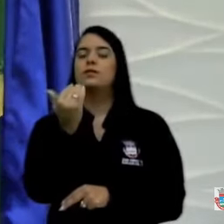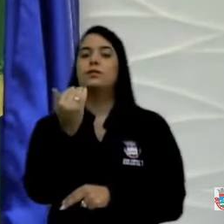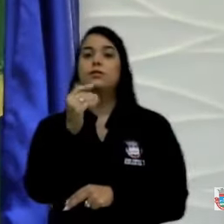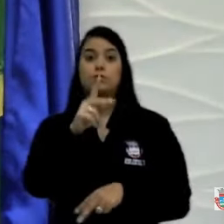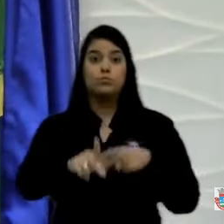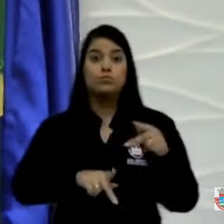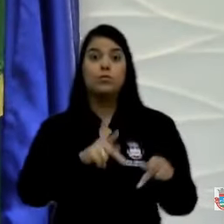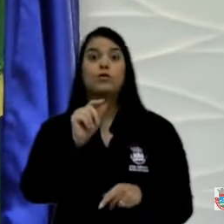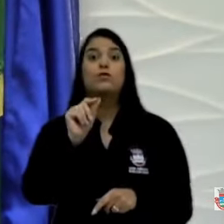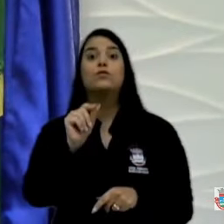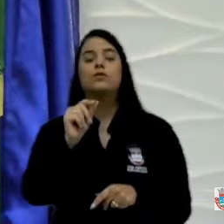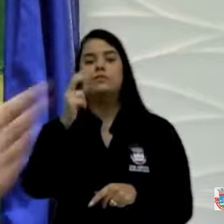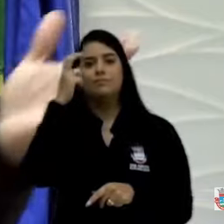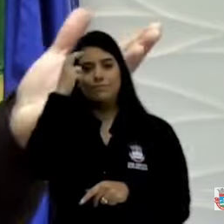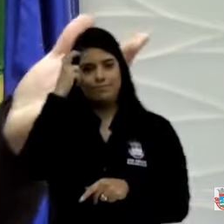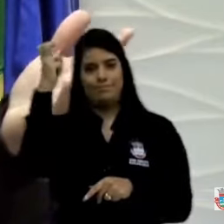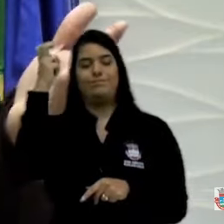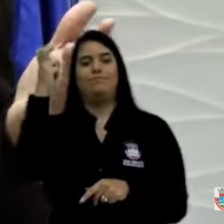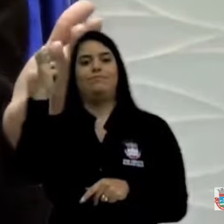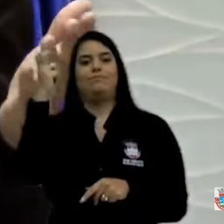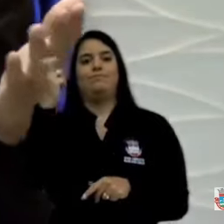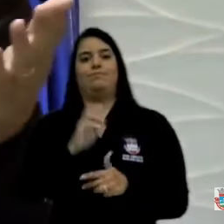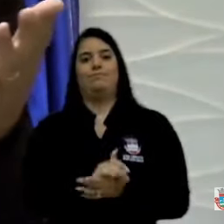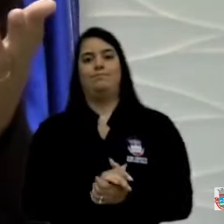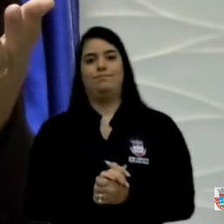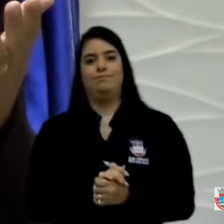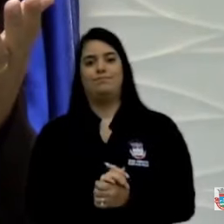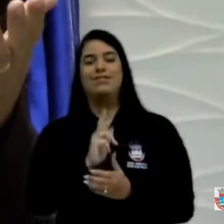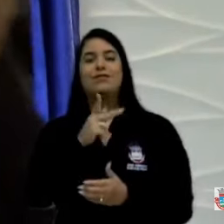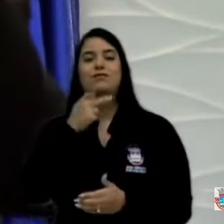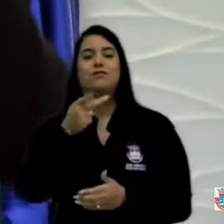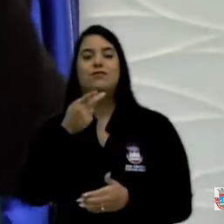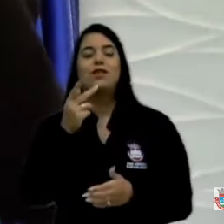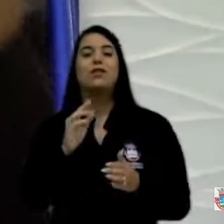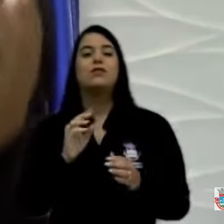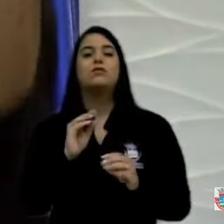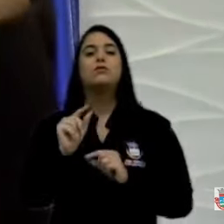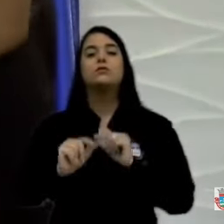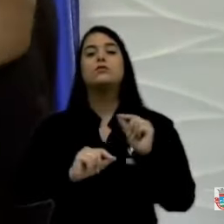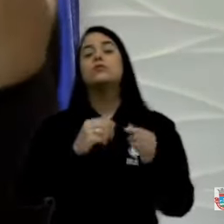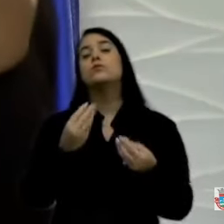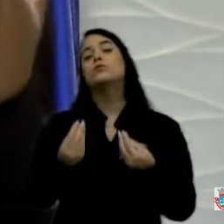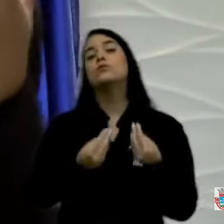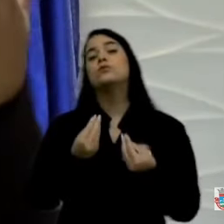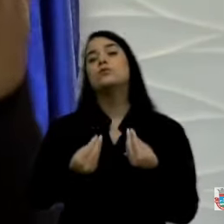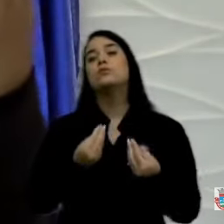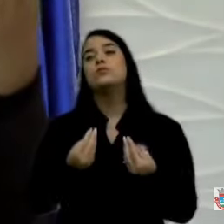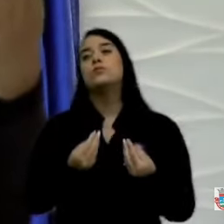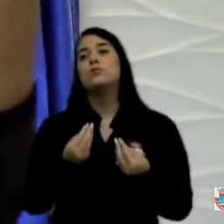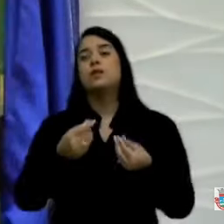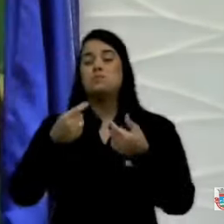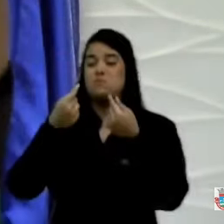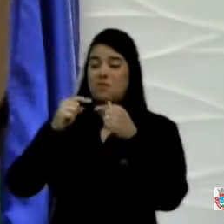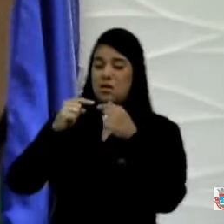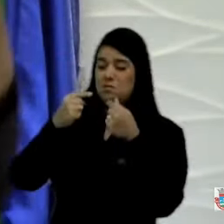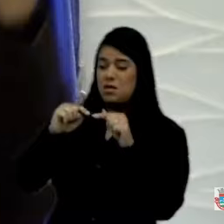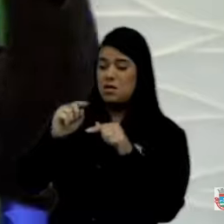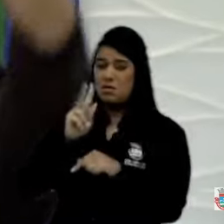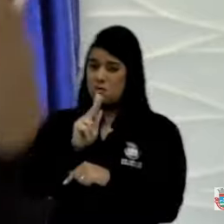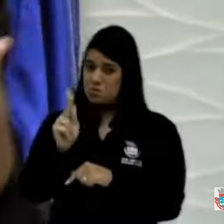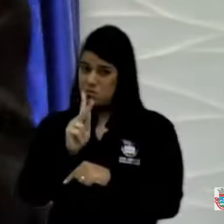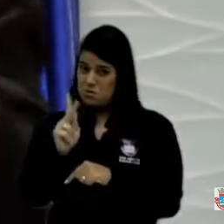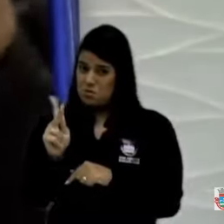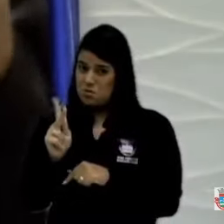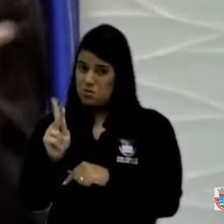inteligente. Cadê que fala? Aí vai criticar um professor que na hora do